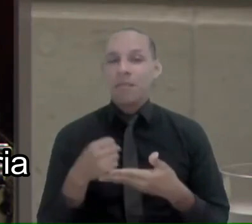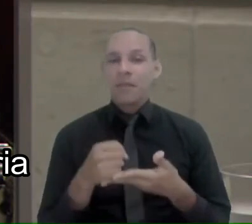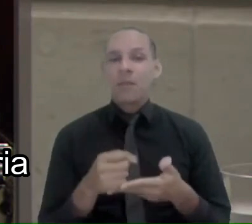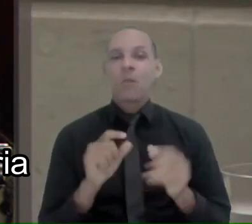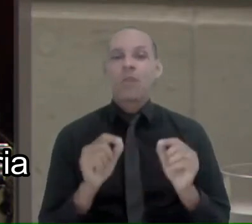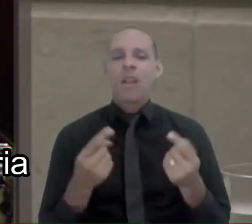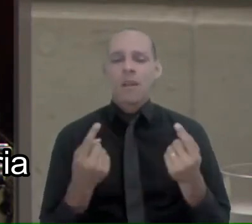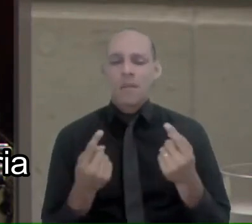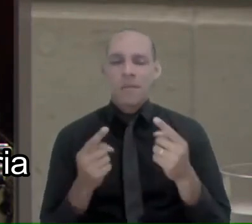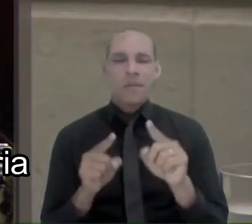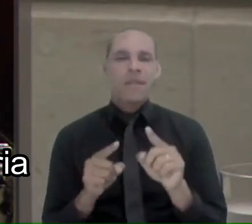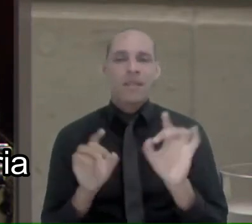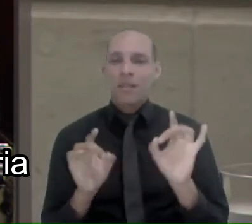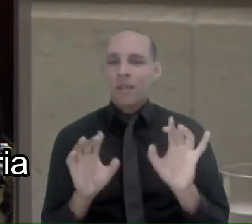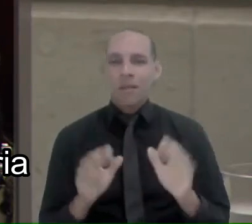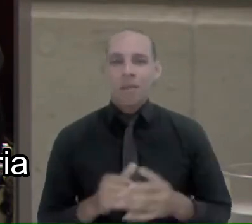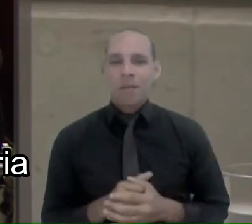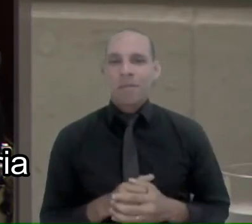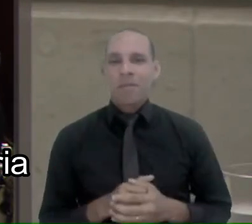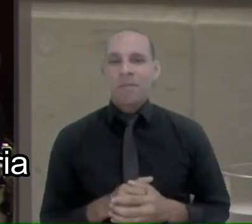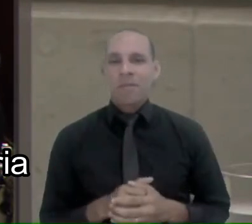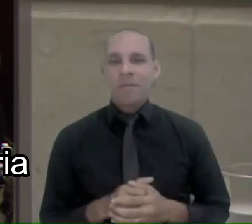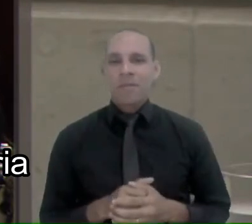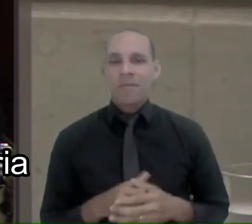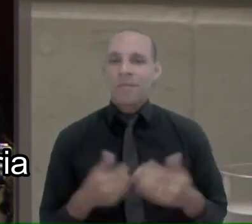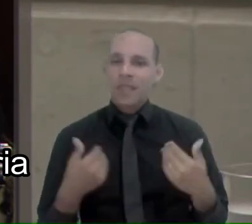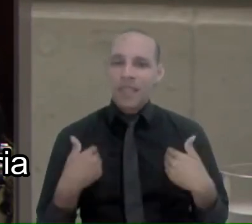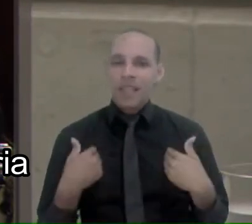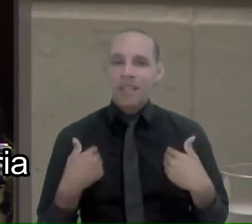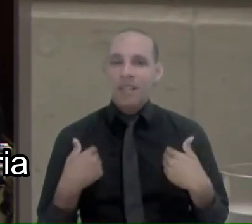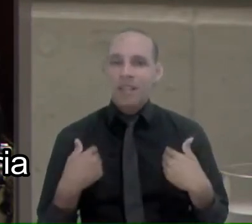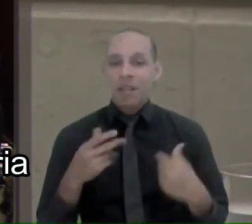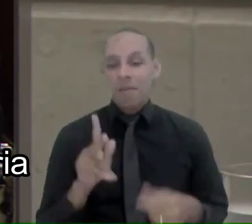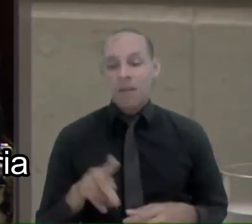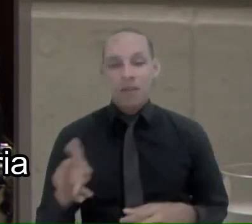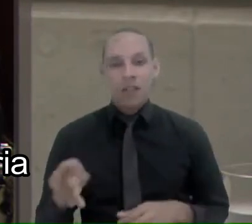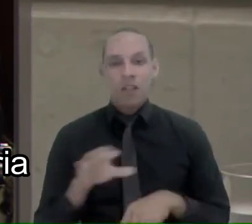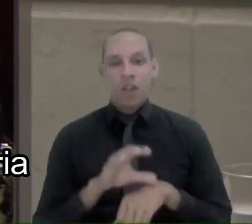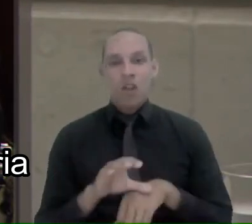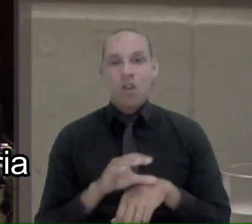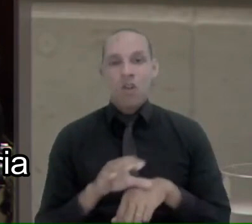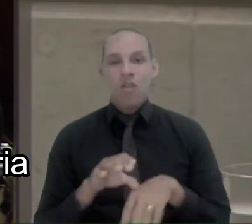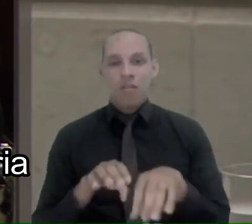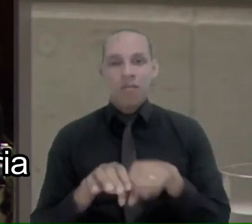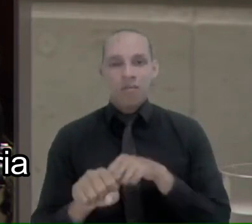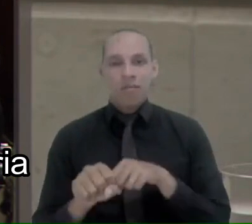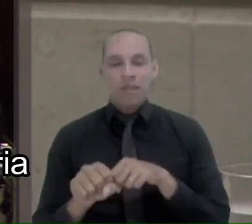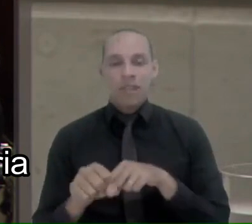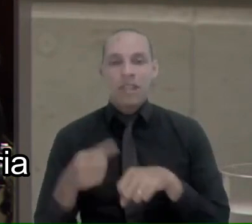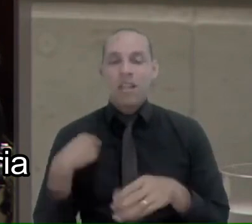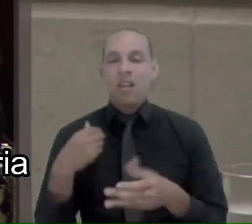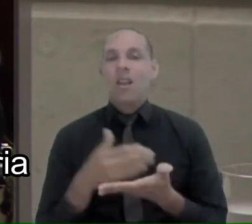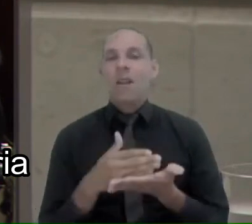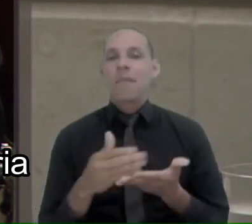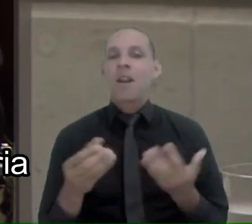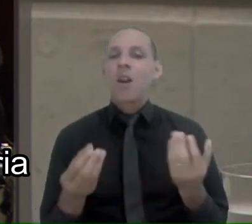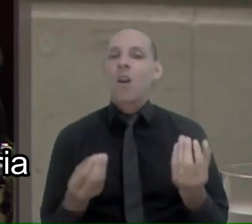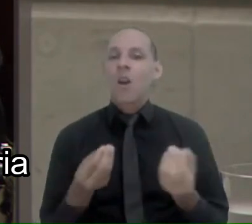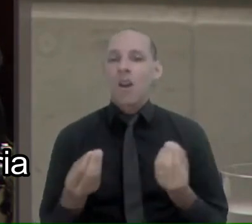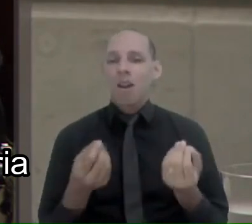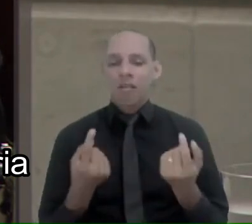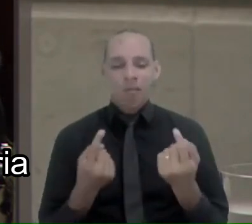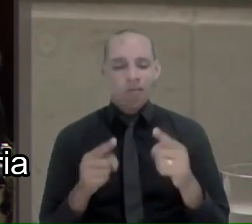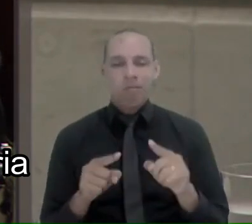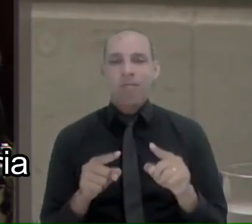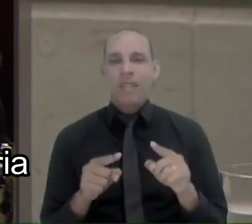provocação, eu sou docente para curso de graduação e eu sempre gosto de começar as apresentações com alguma provocação